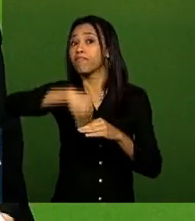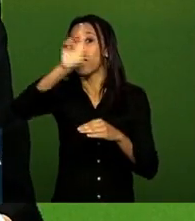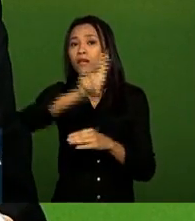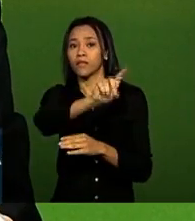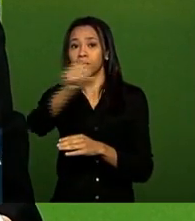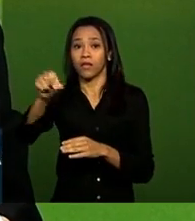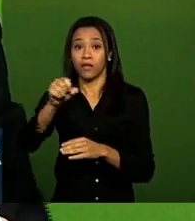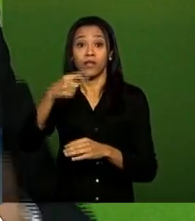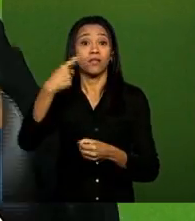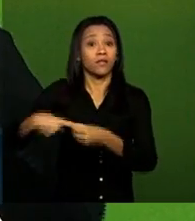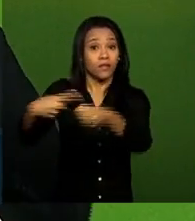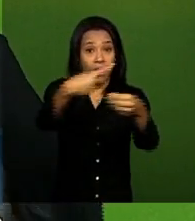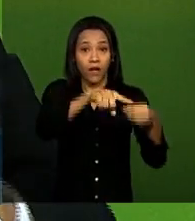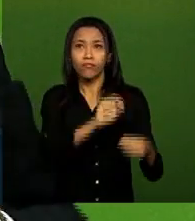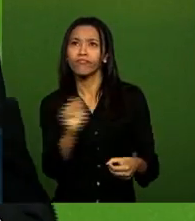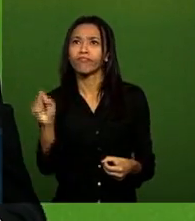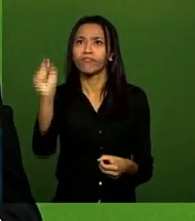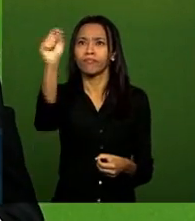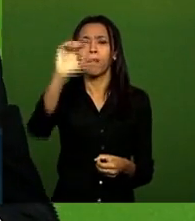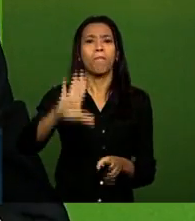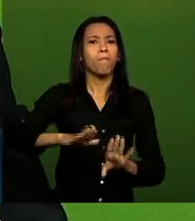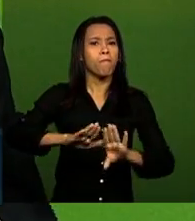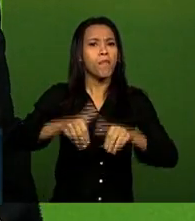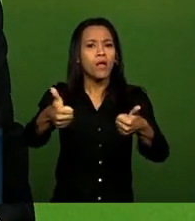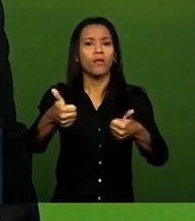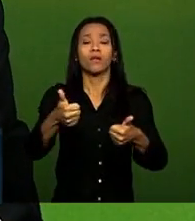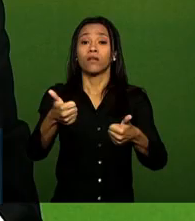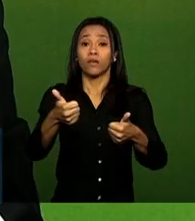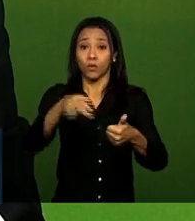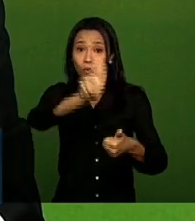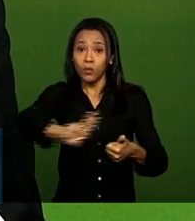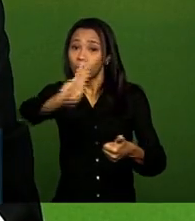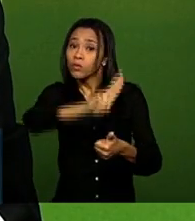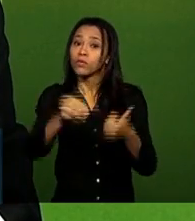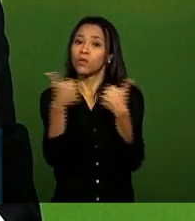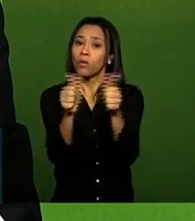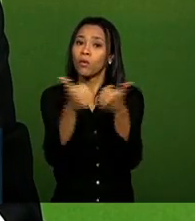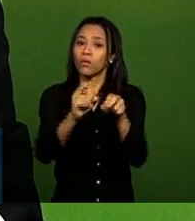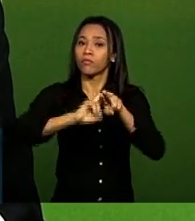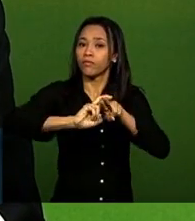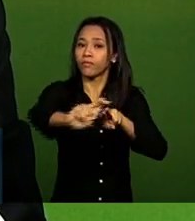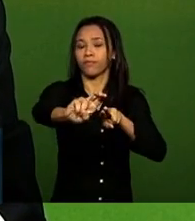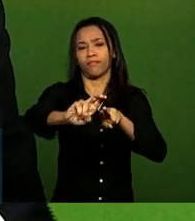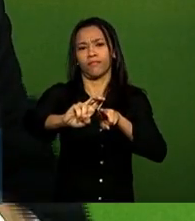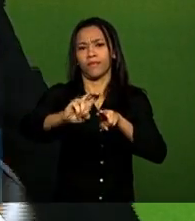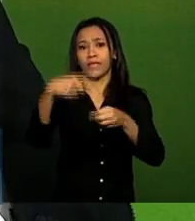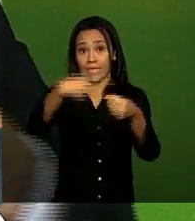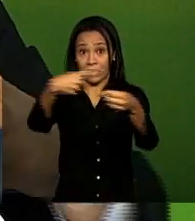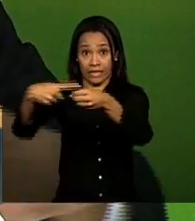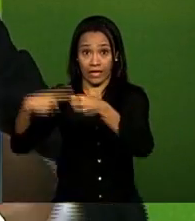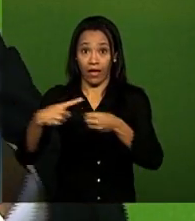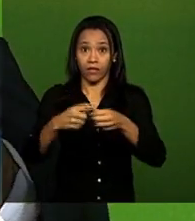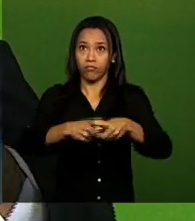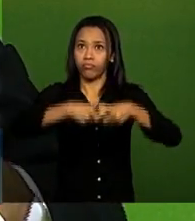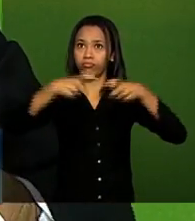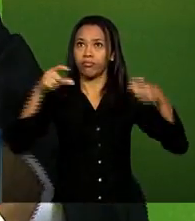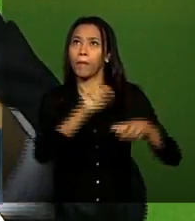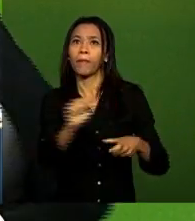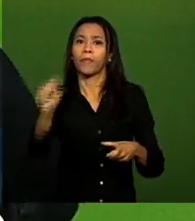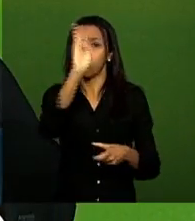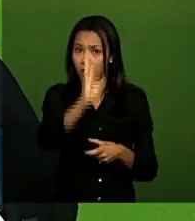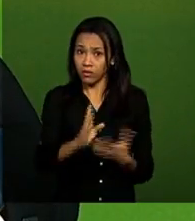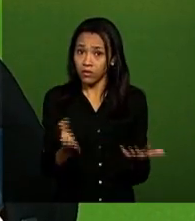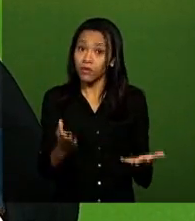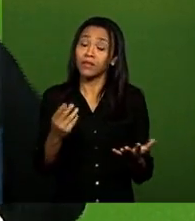médias em particular melhorando o transporte público nas regiões metropolitanas há um conjunto de agendas que